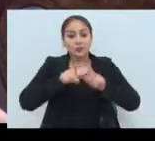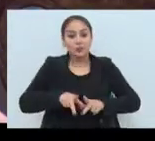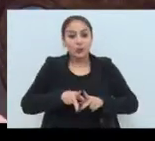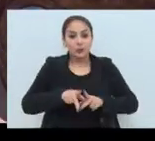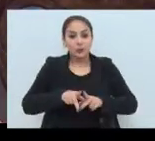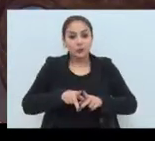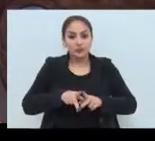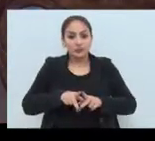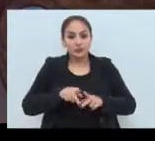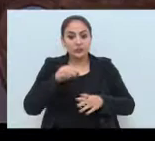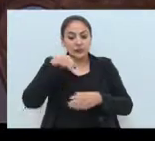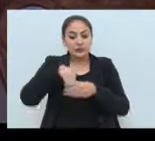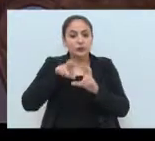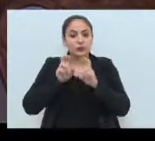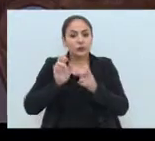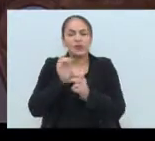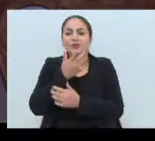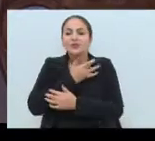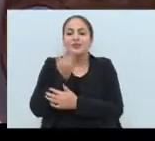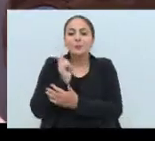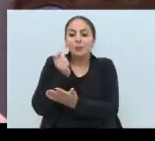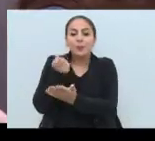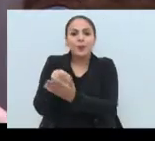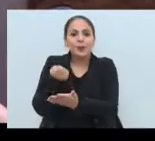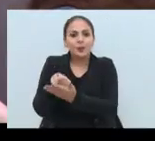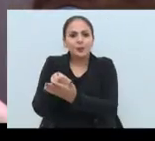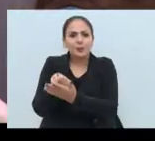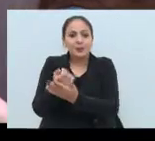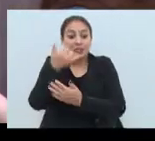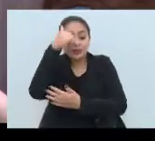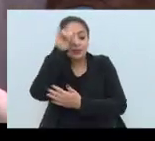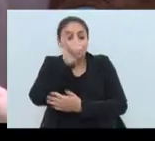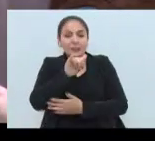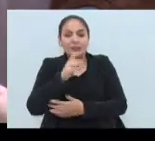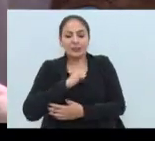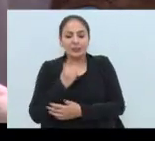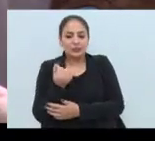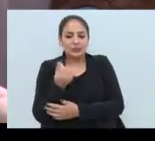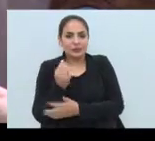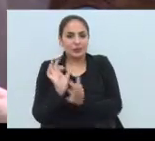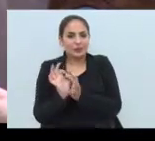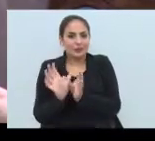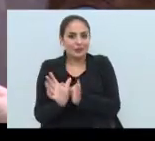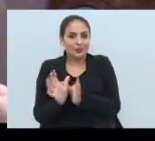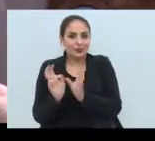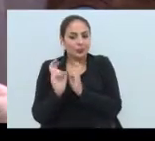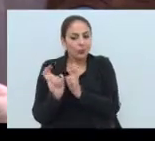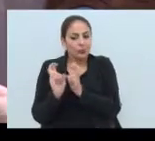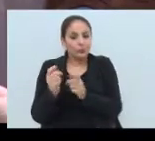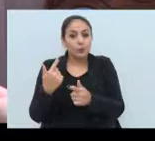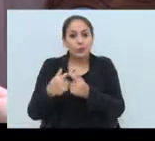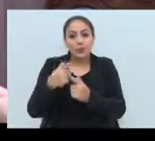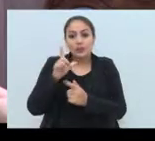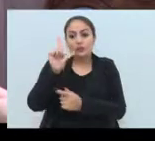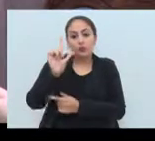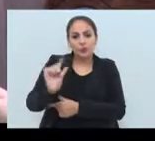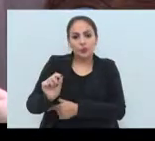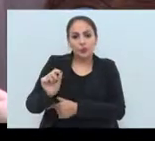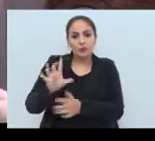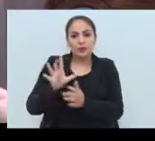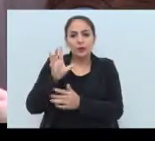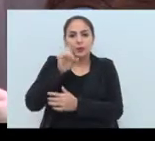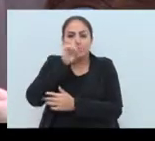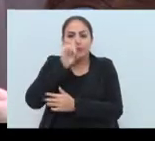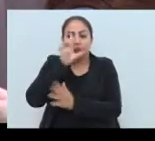aos passageiros por facilitar o pagamento, retirar o dinheiro do ônibus e com isso reduzir o risco de assalto, porque as pessoas vão pagar